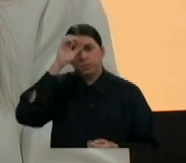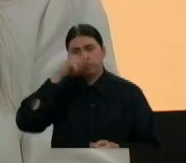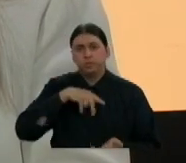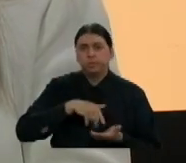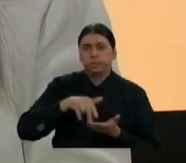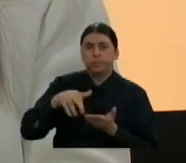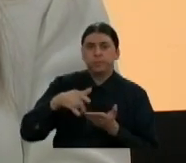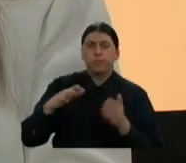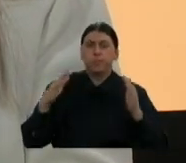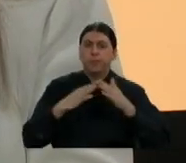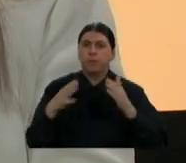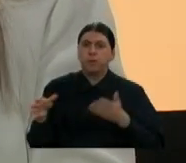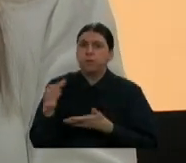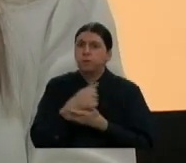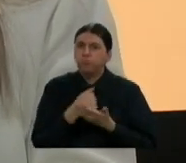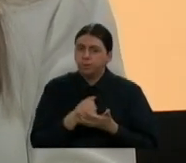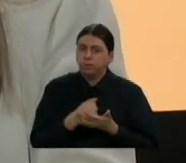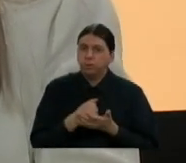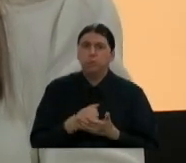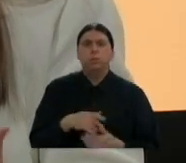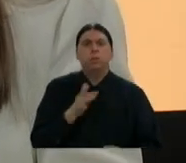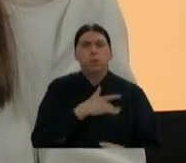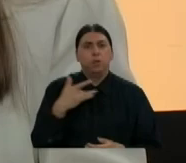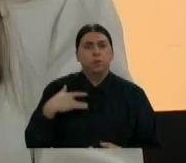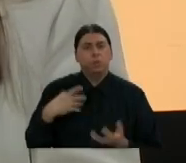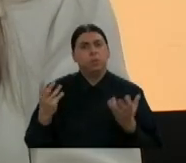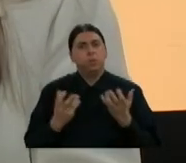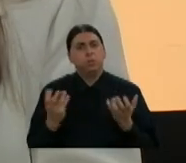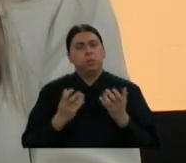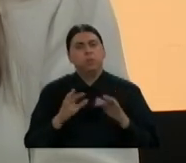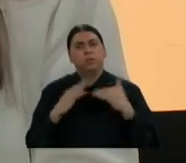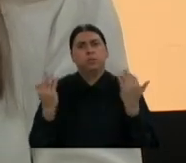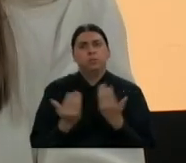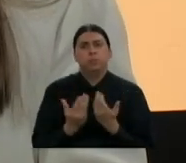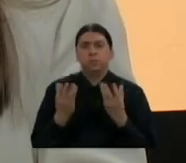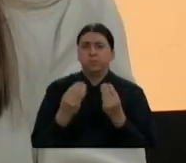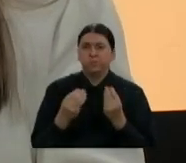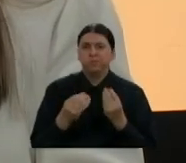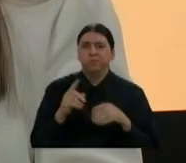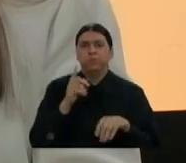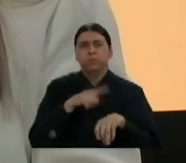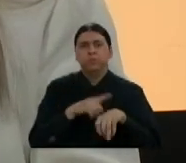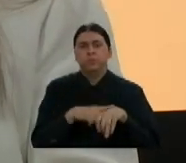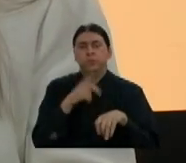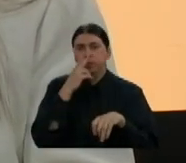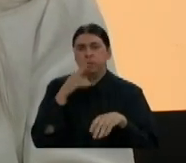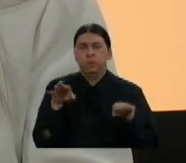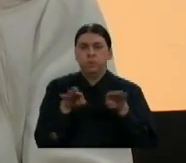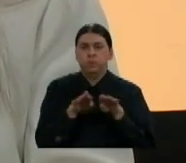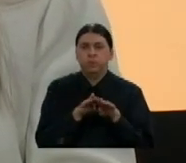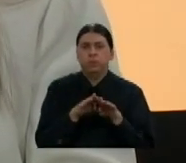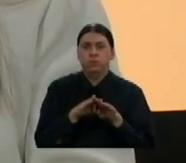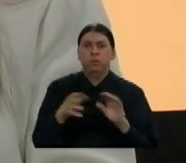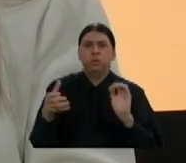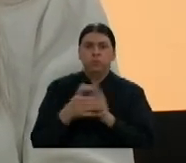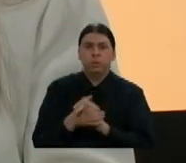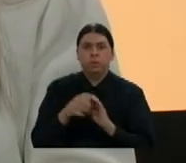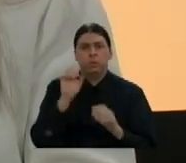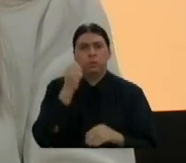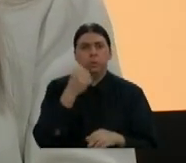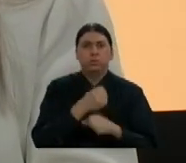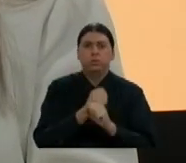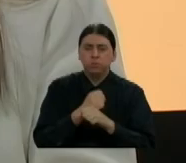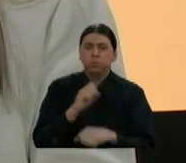casa de acolhimento e crianças saudáveis e que querem muito na família ao mesmo tempo tem casais há oito anos na fila esperando para